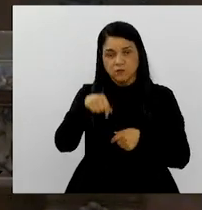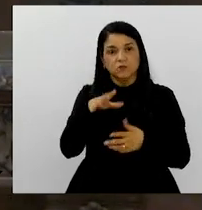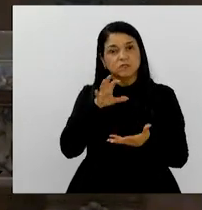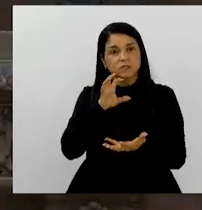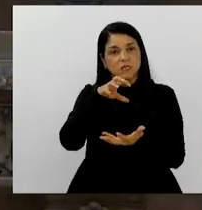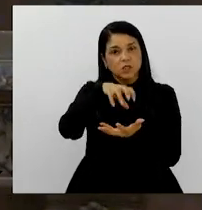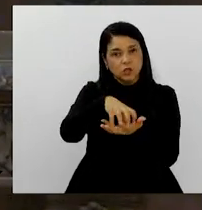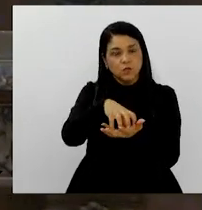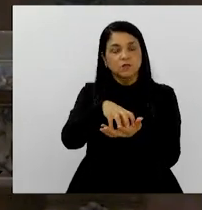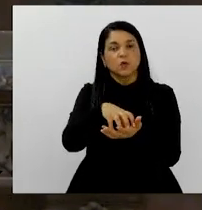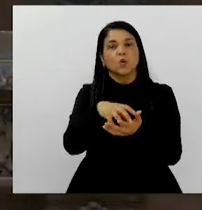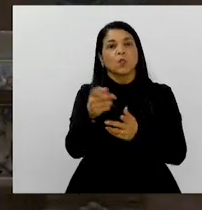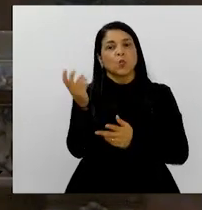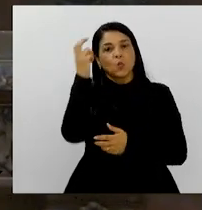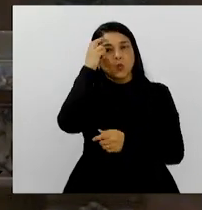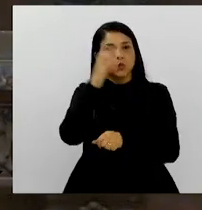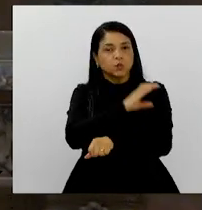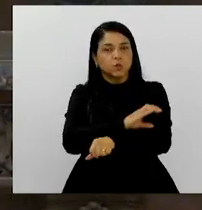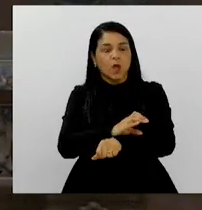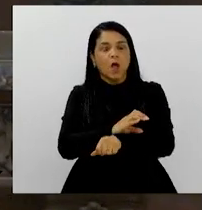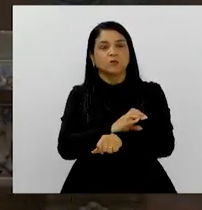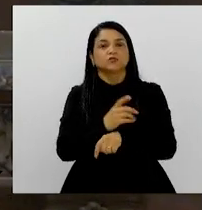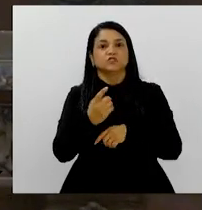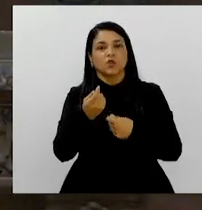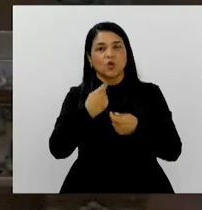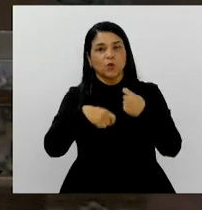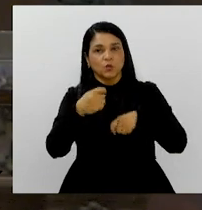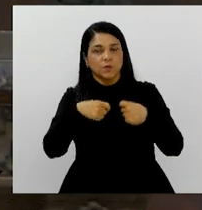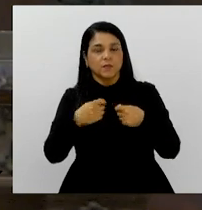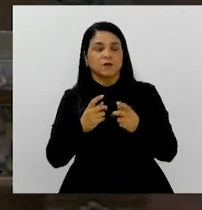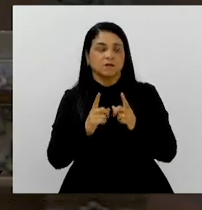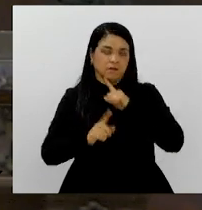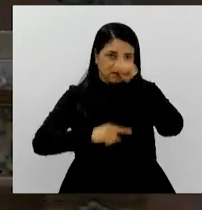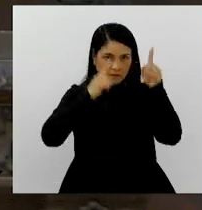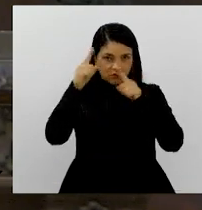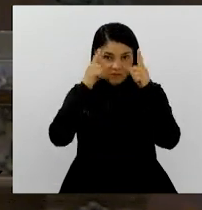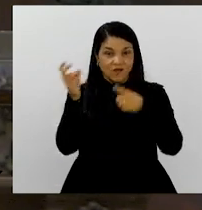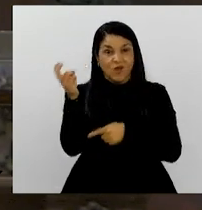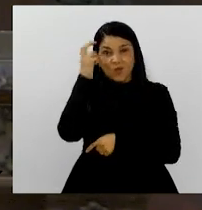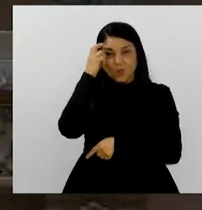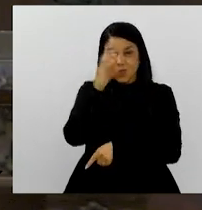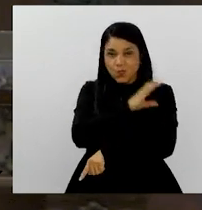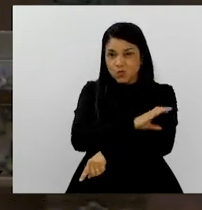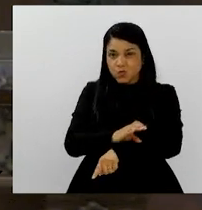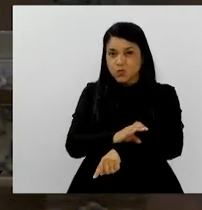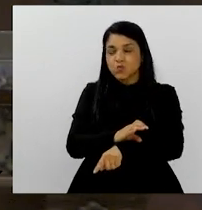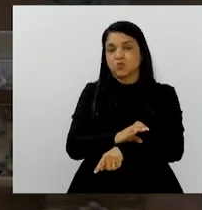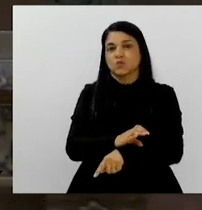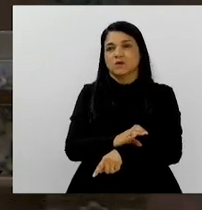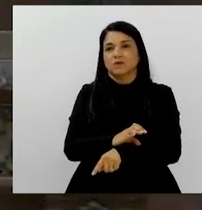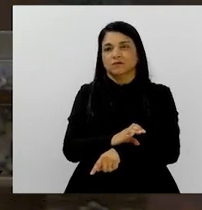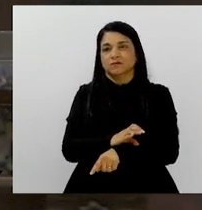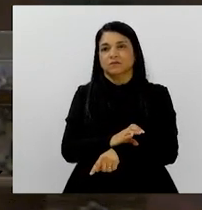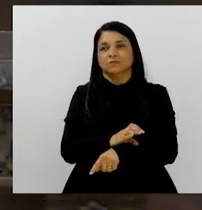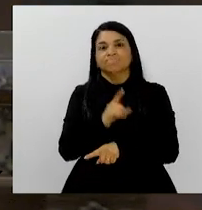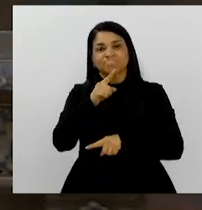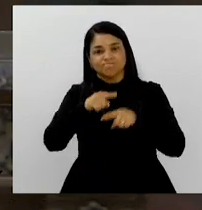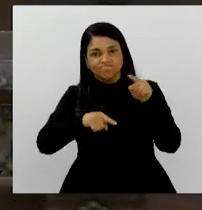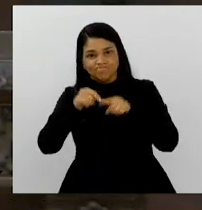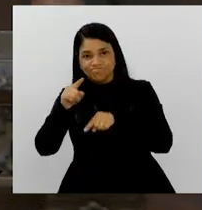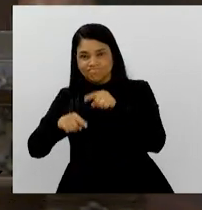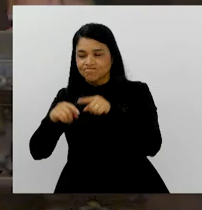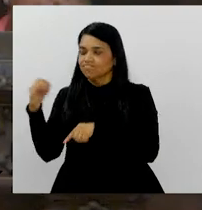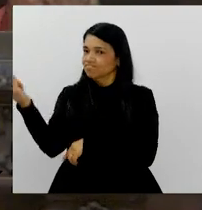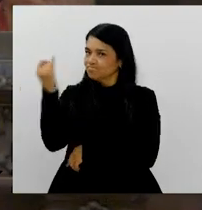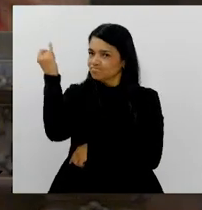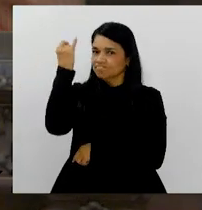e de economia criativa. A cultura, além de ser um instrumento muito